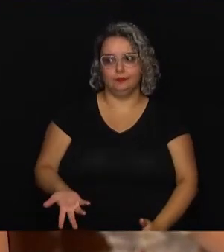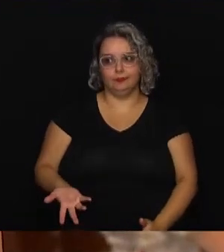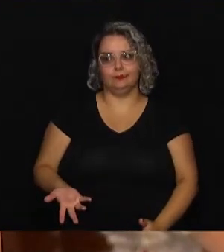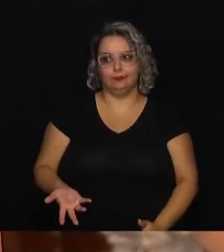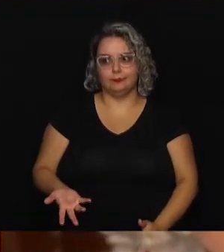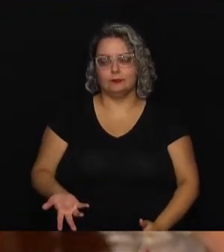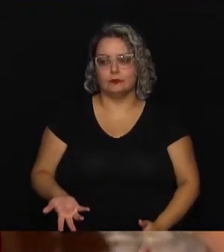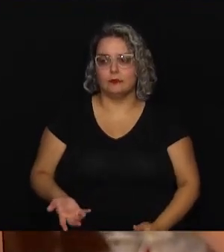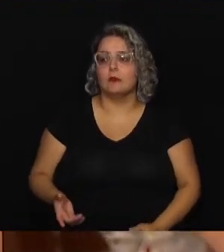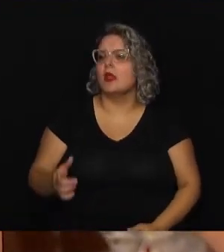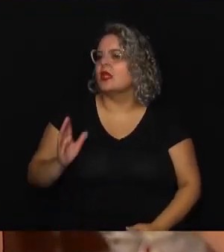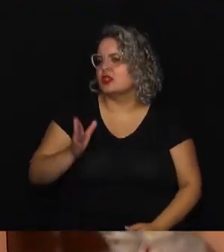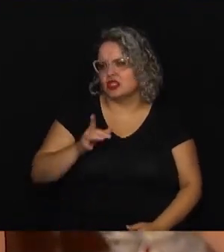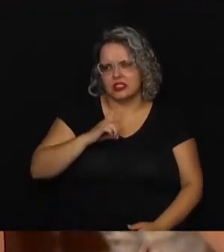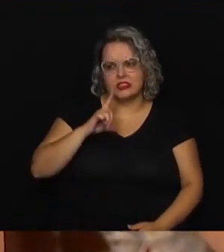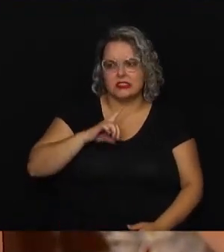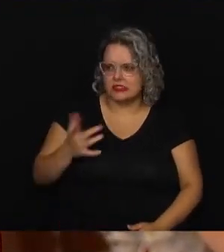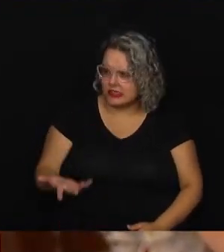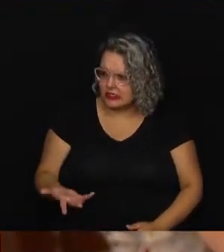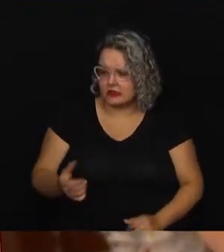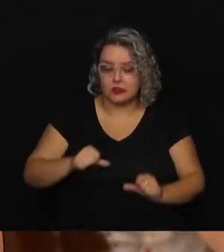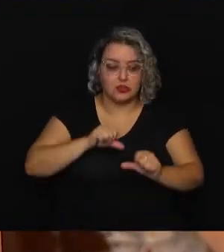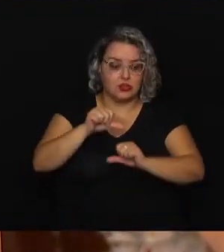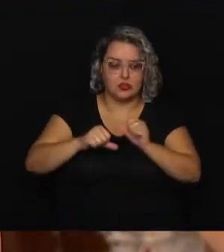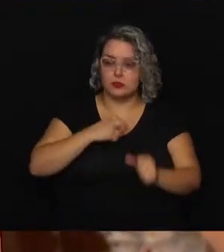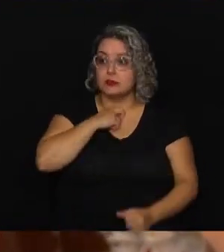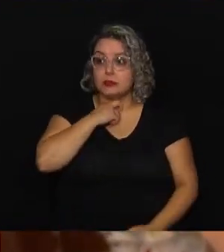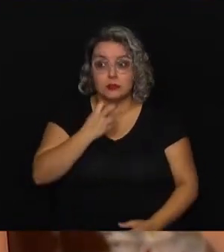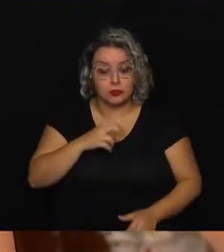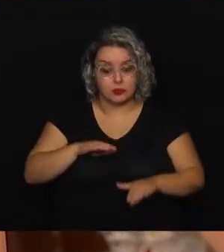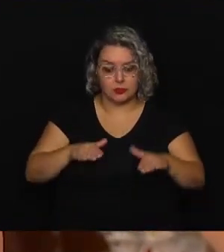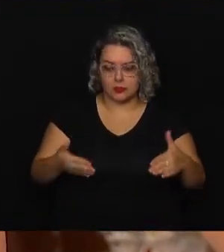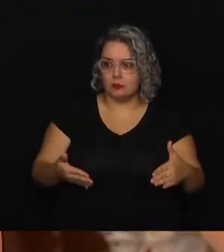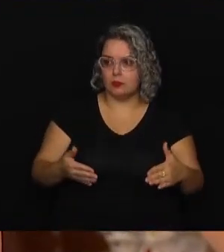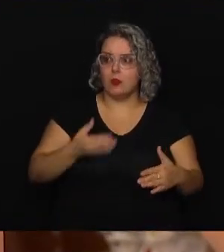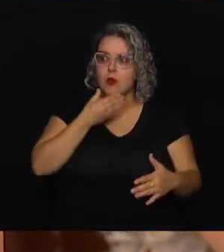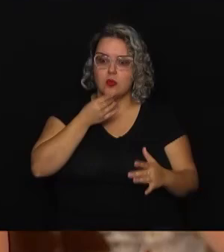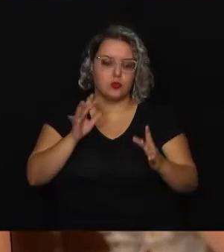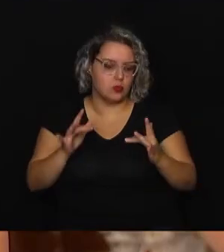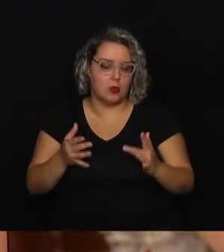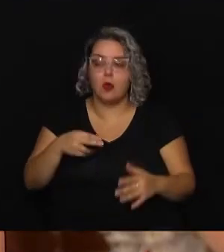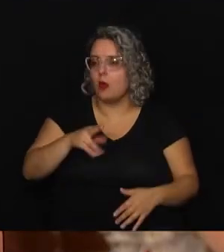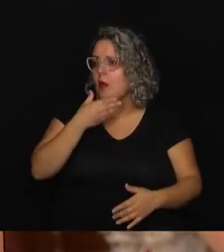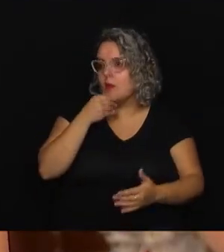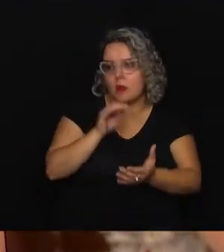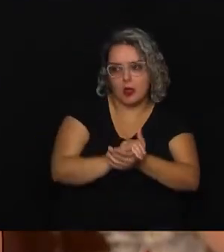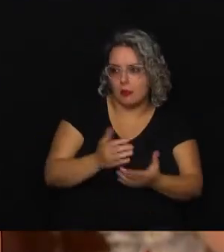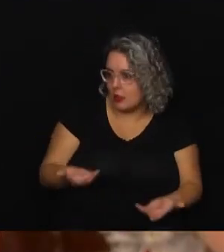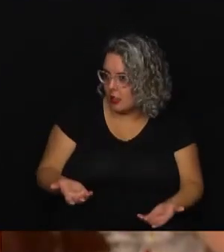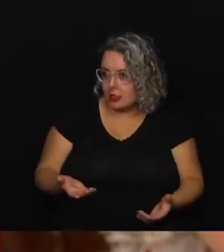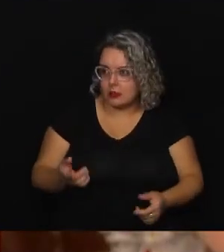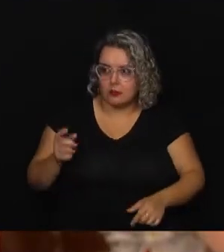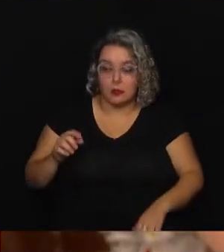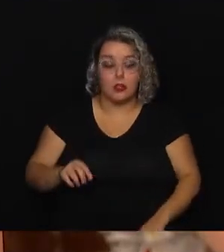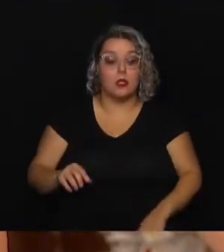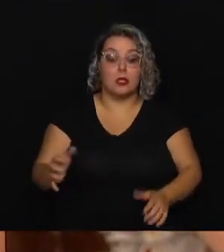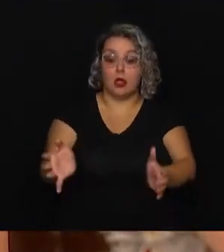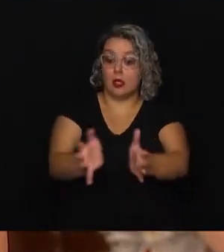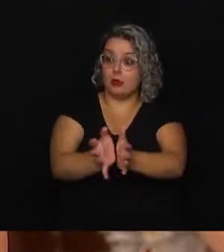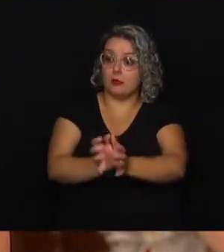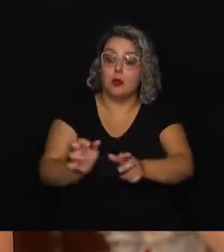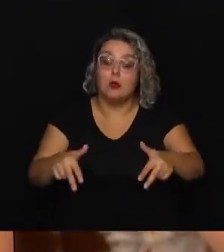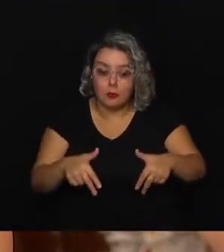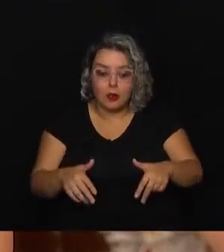Já houve casos de alteração de voz na mesa, do namorado ou marido, e na hora a equipe já interveio